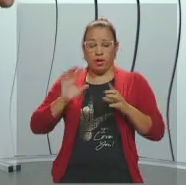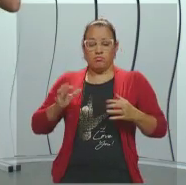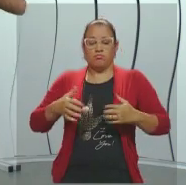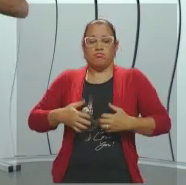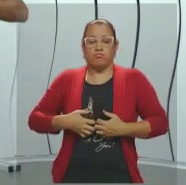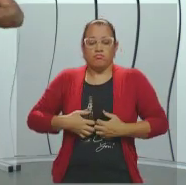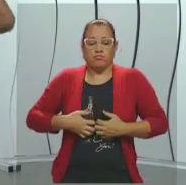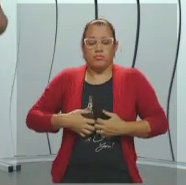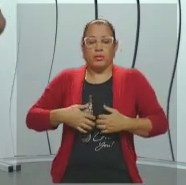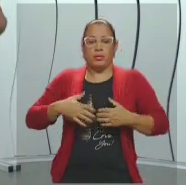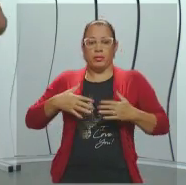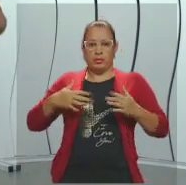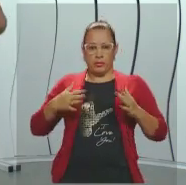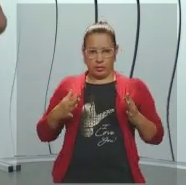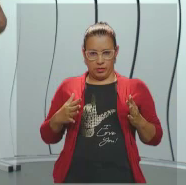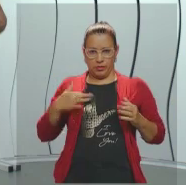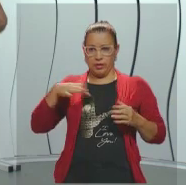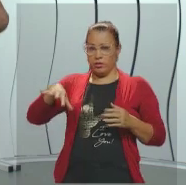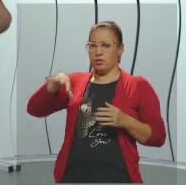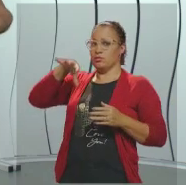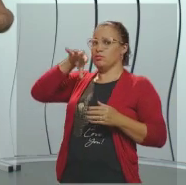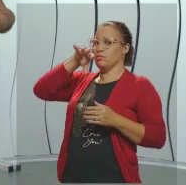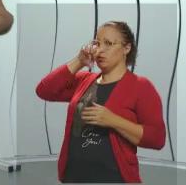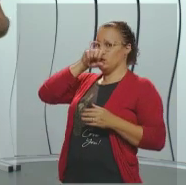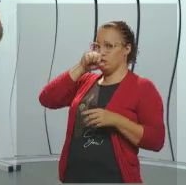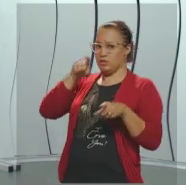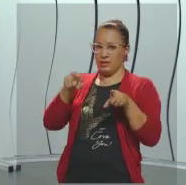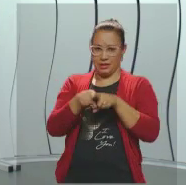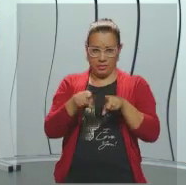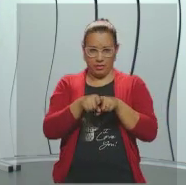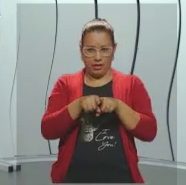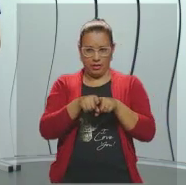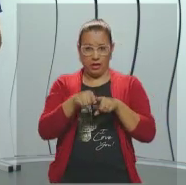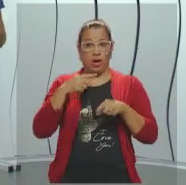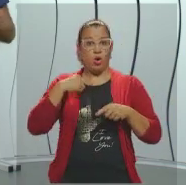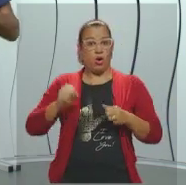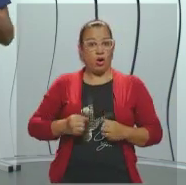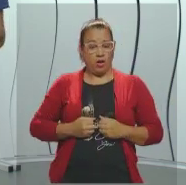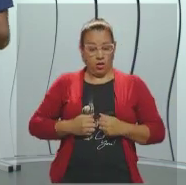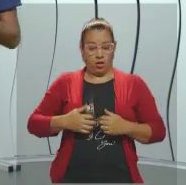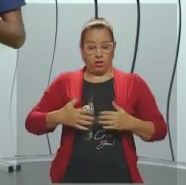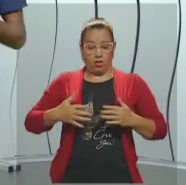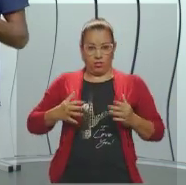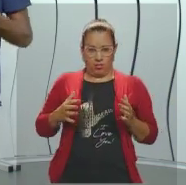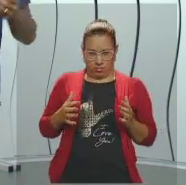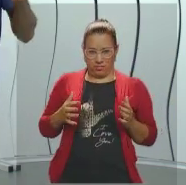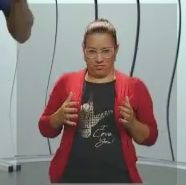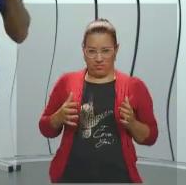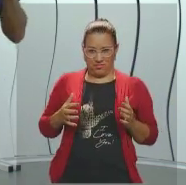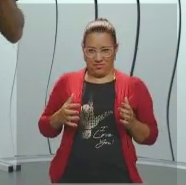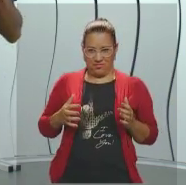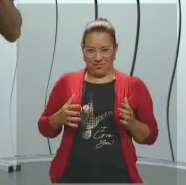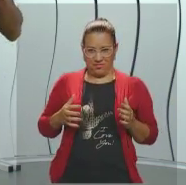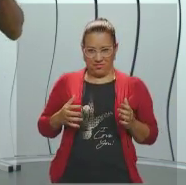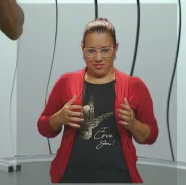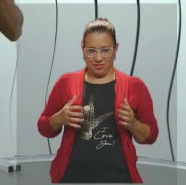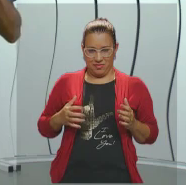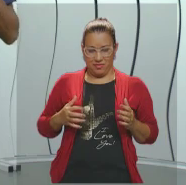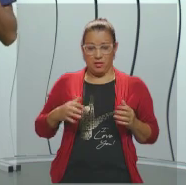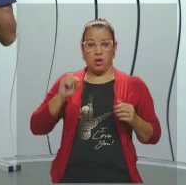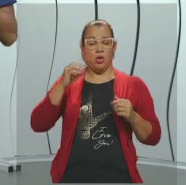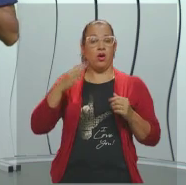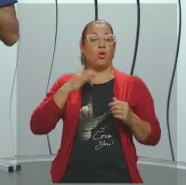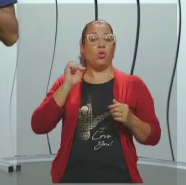aí o ar entra, enche os seus pulmões. Quando eles relaxam, quando eles param de fazer força, aí a sua